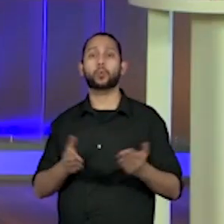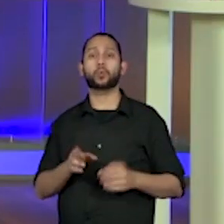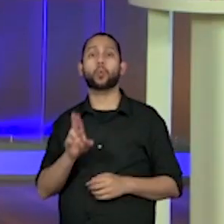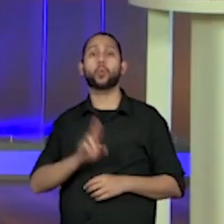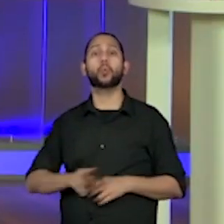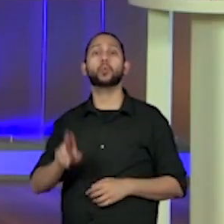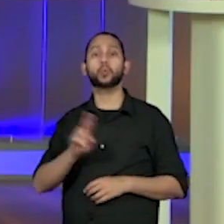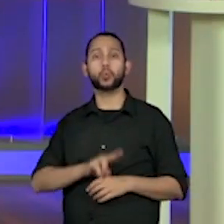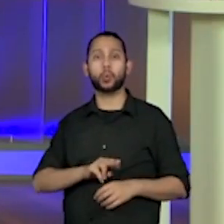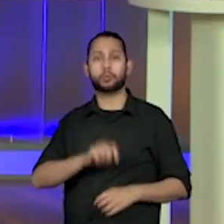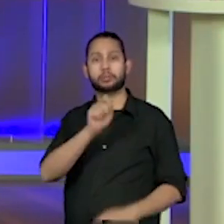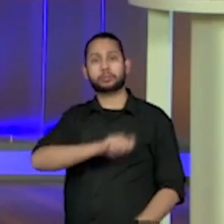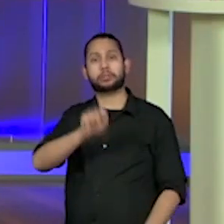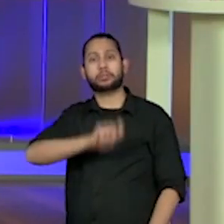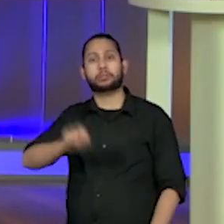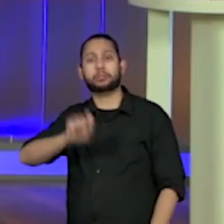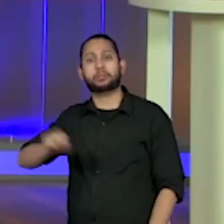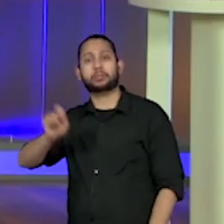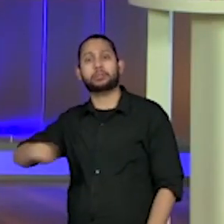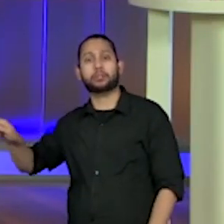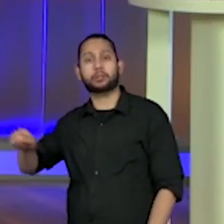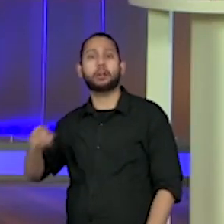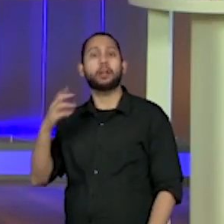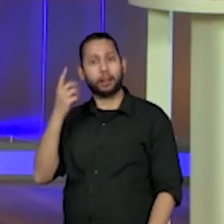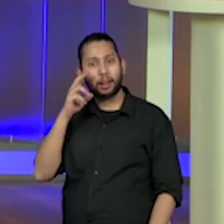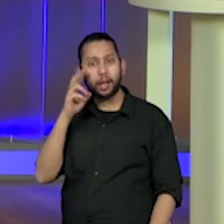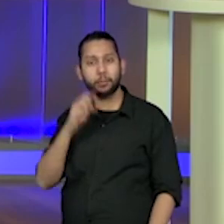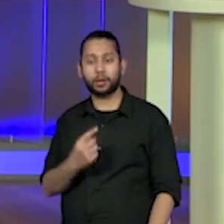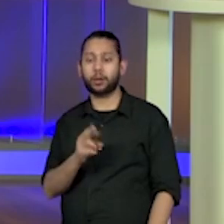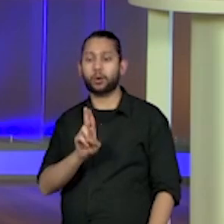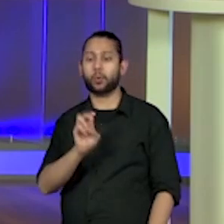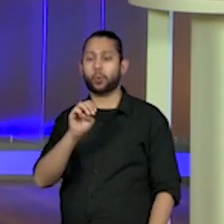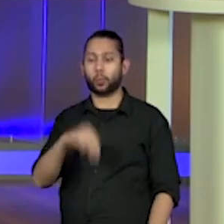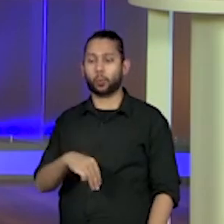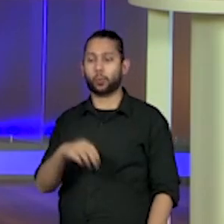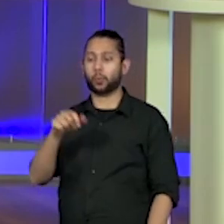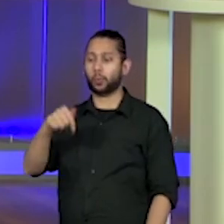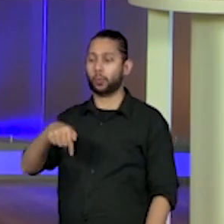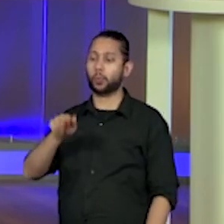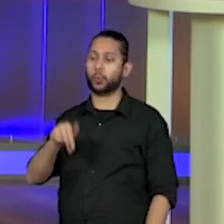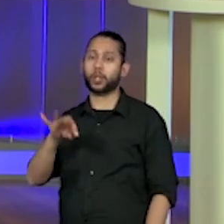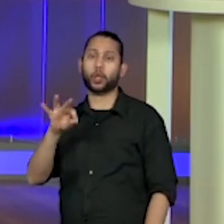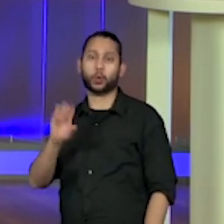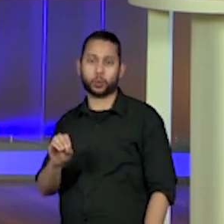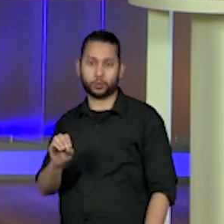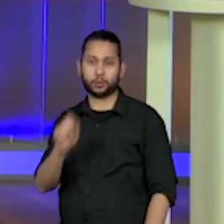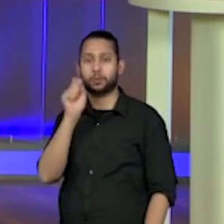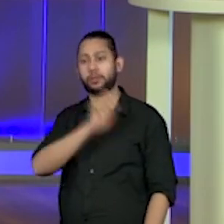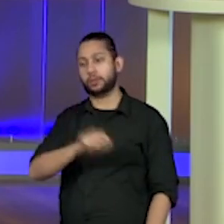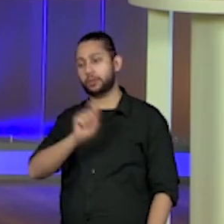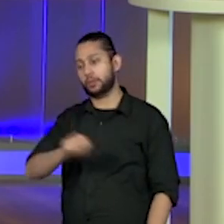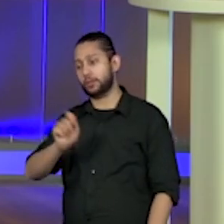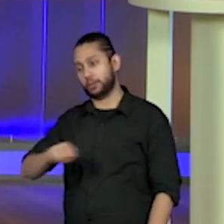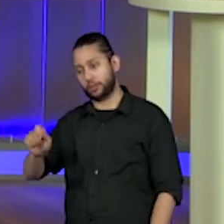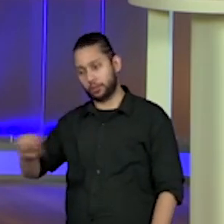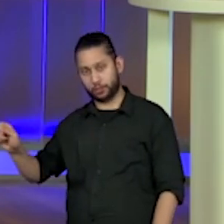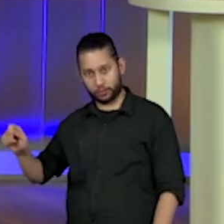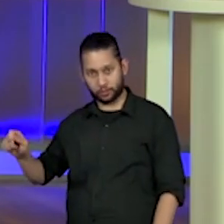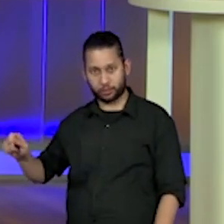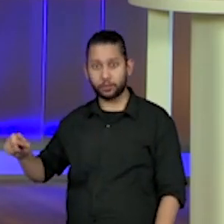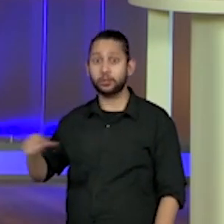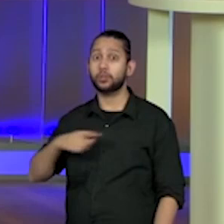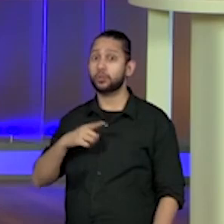escrita por extenso, que também a gente pode utilizar, não tem problema nenhum, tá? Então, escrita fracionária, escrita por